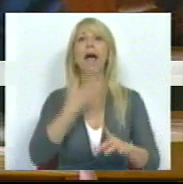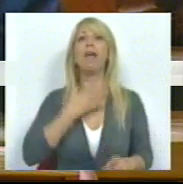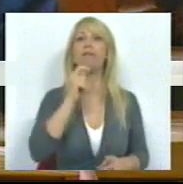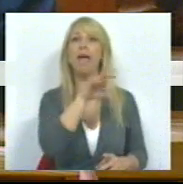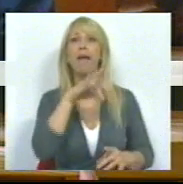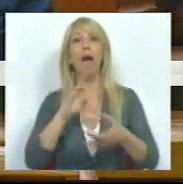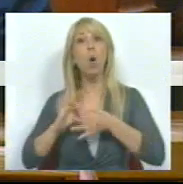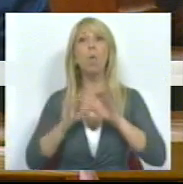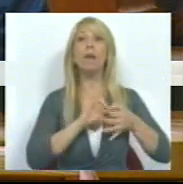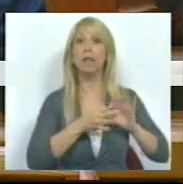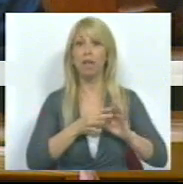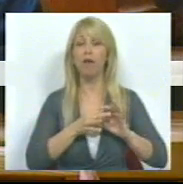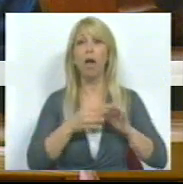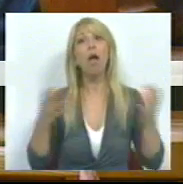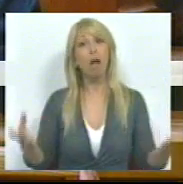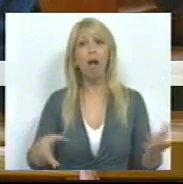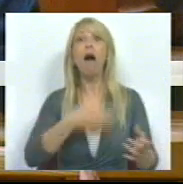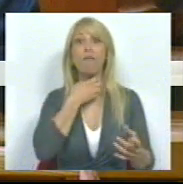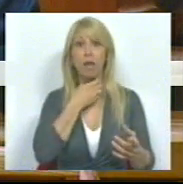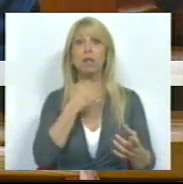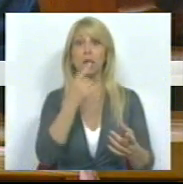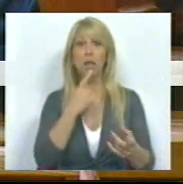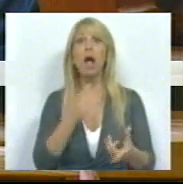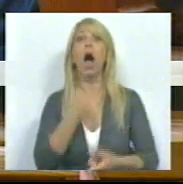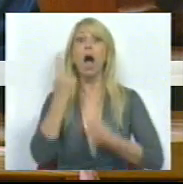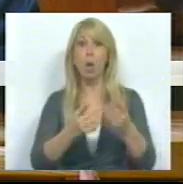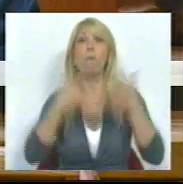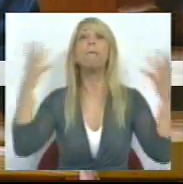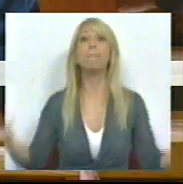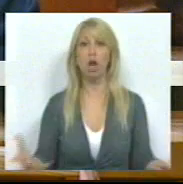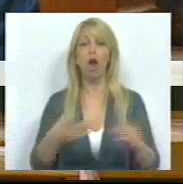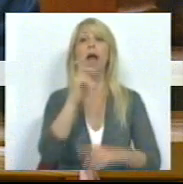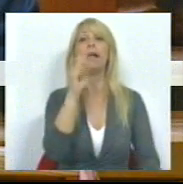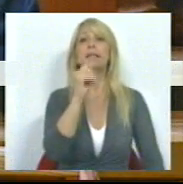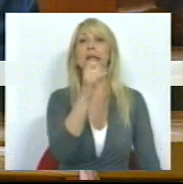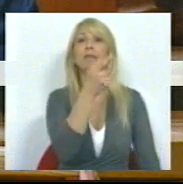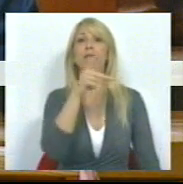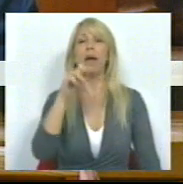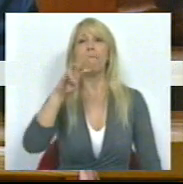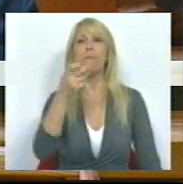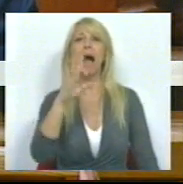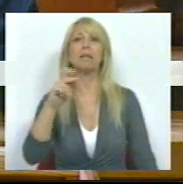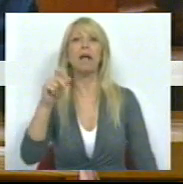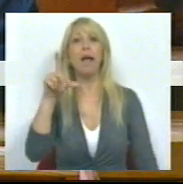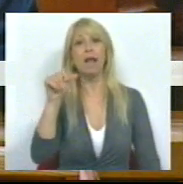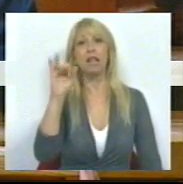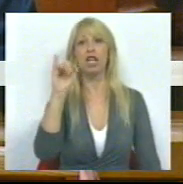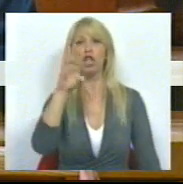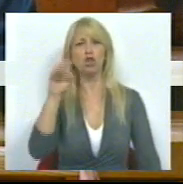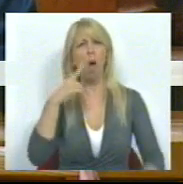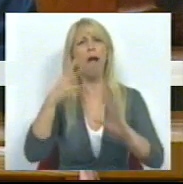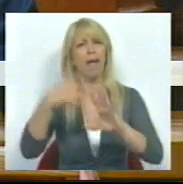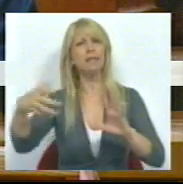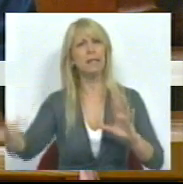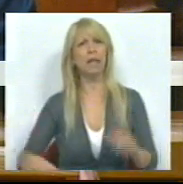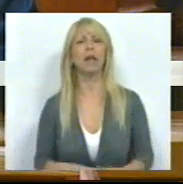falência, diga-se, de algumas das maiores adegas da região, Santa Marta, Penaguião, Alijó e etc. Não